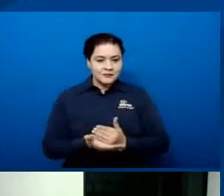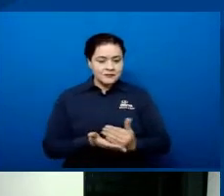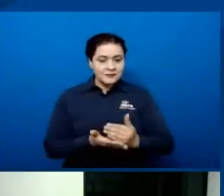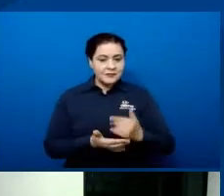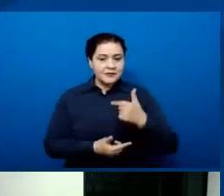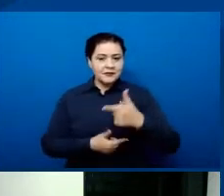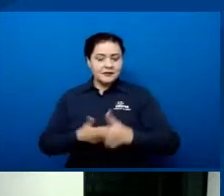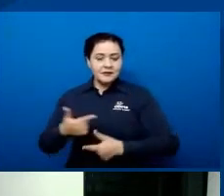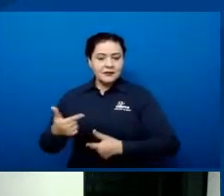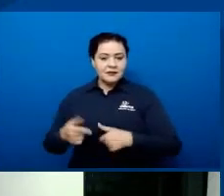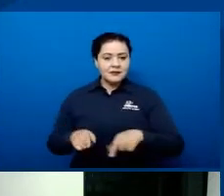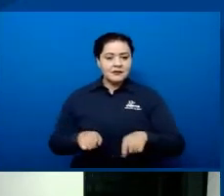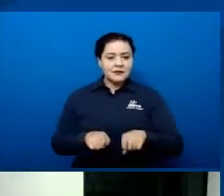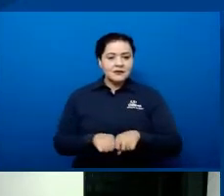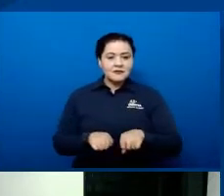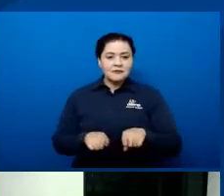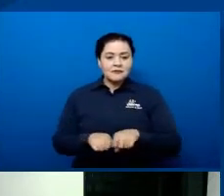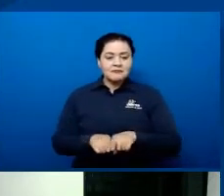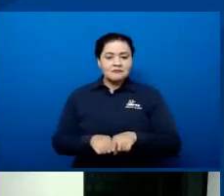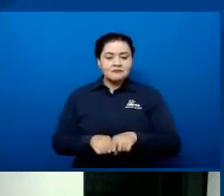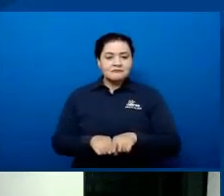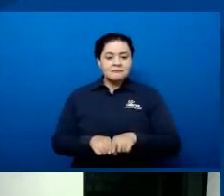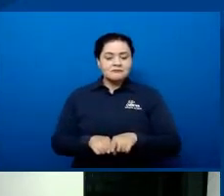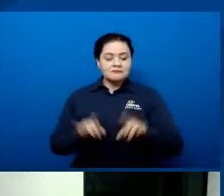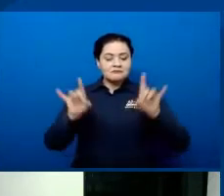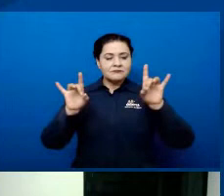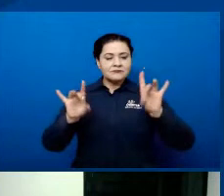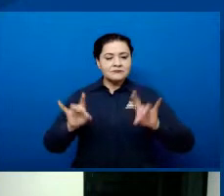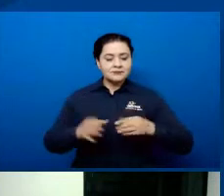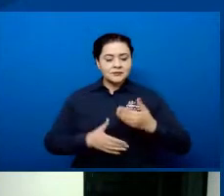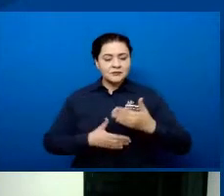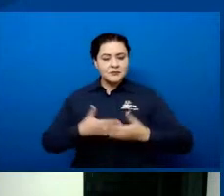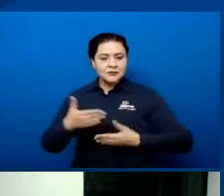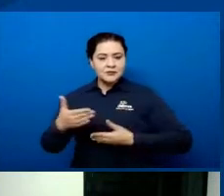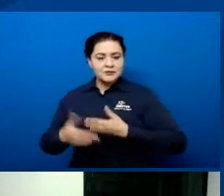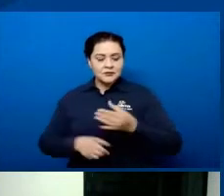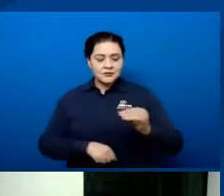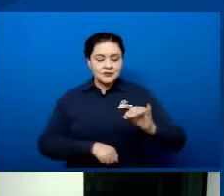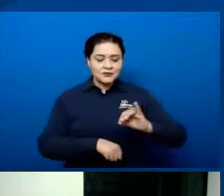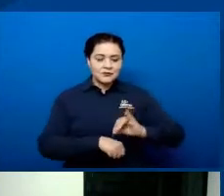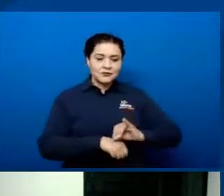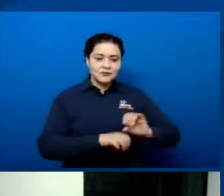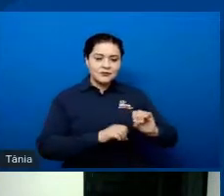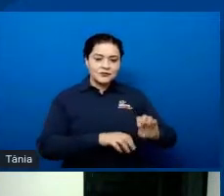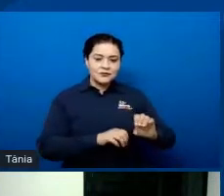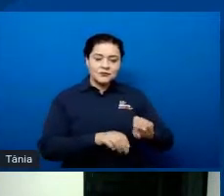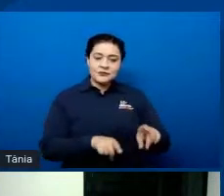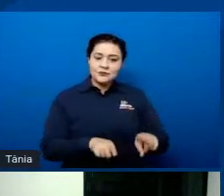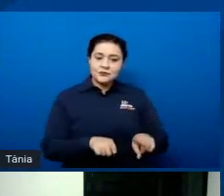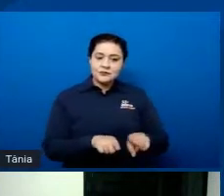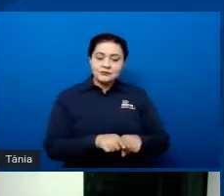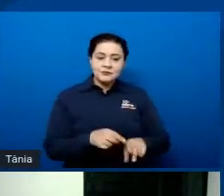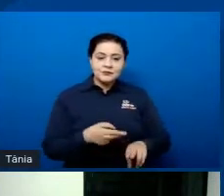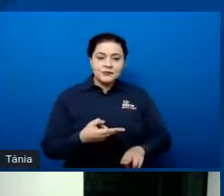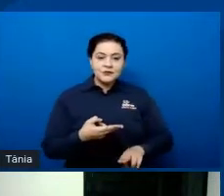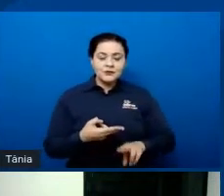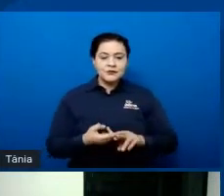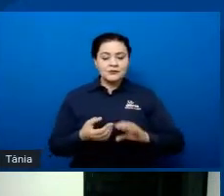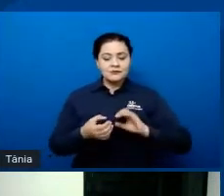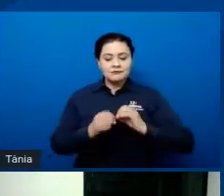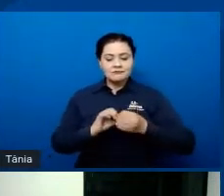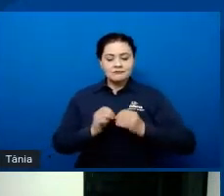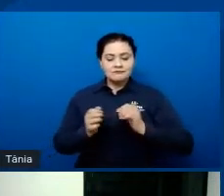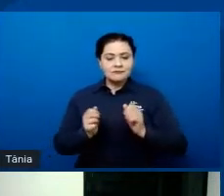trabalha quase que exclusivamente com desenvolvimento de objetos educacionais, né? Utilizando o game design como